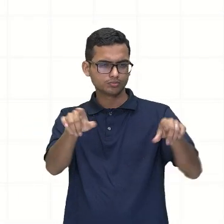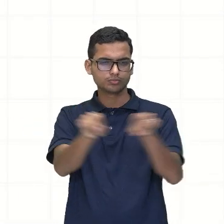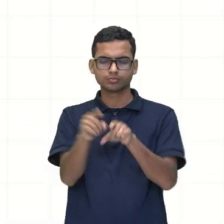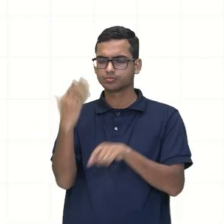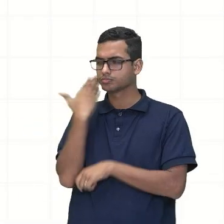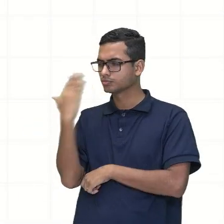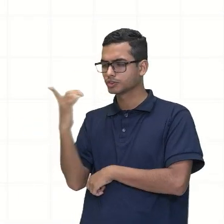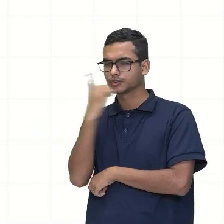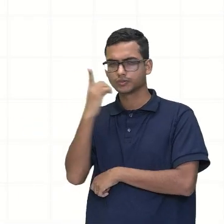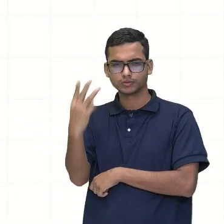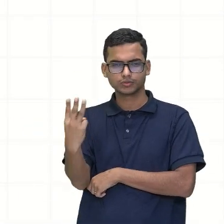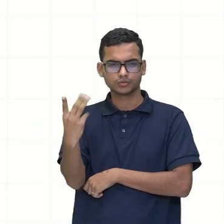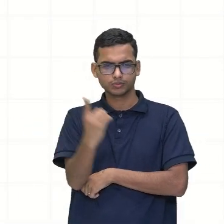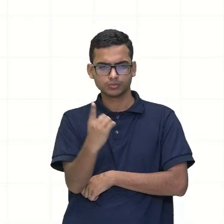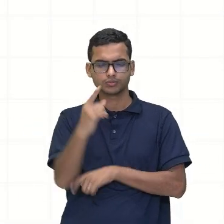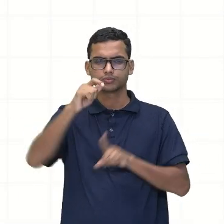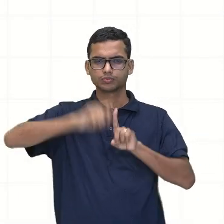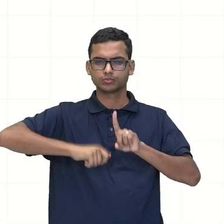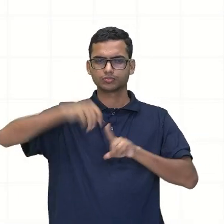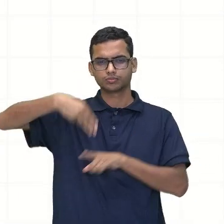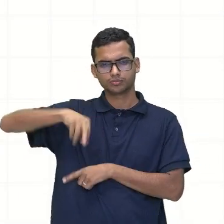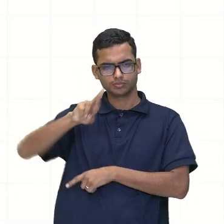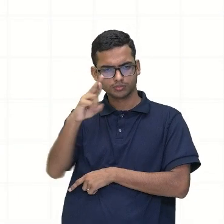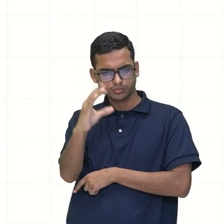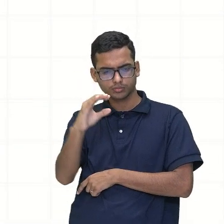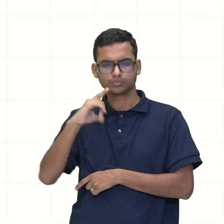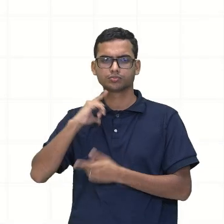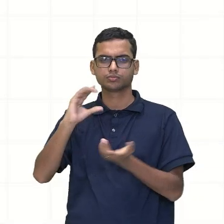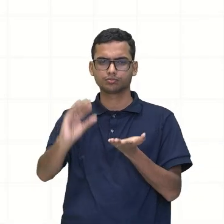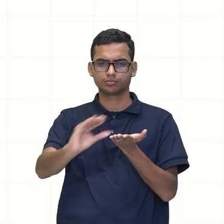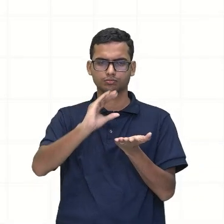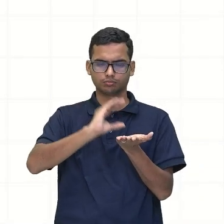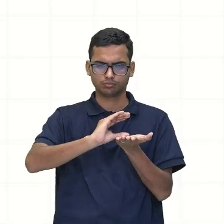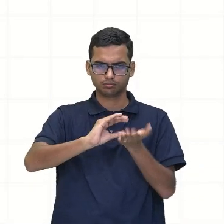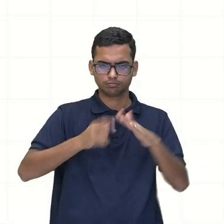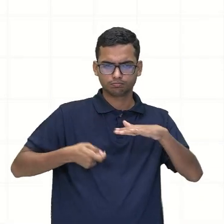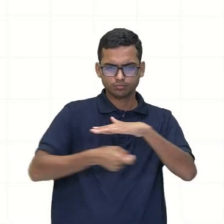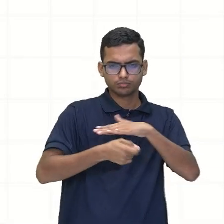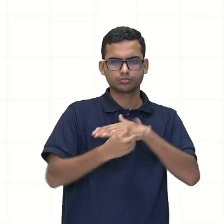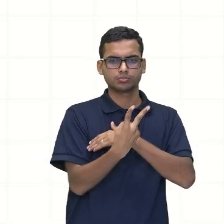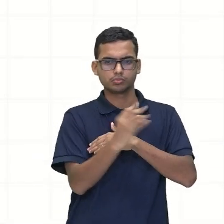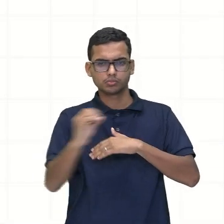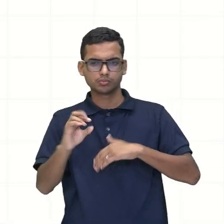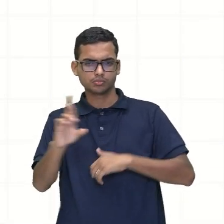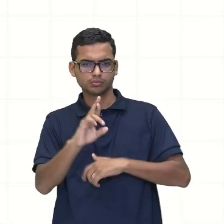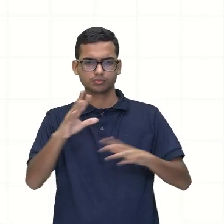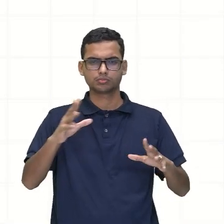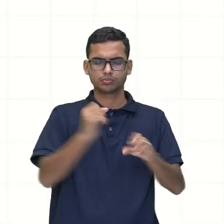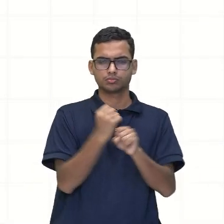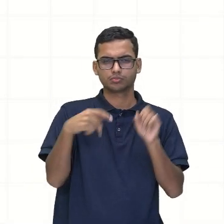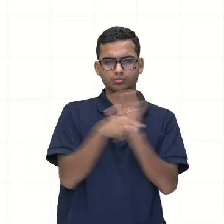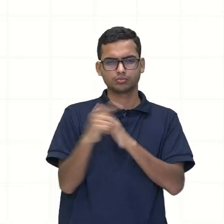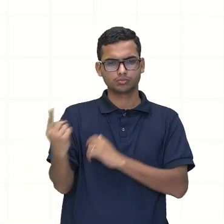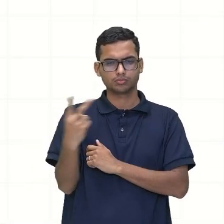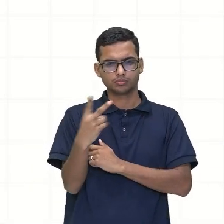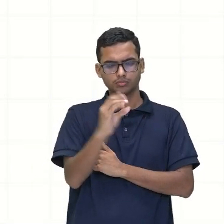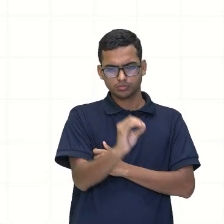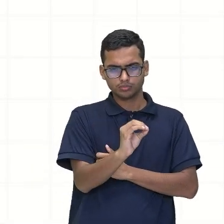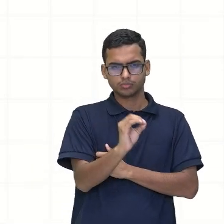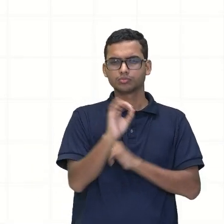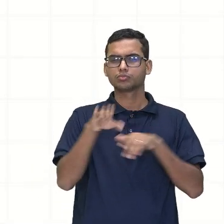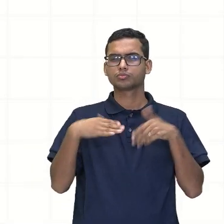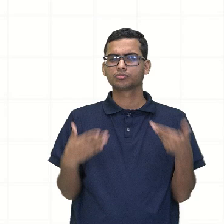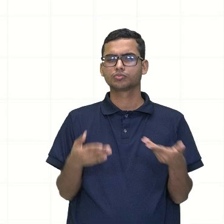dia 31/3, foi feito um depósito de R$200 e o saldo totalizou 120. Qual era o